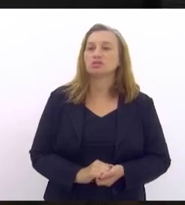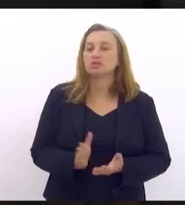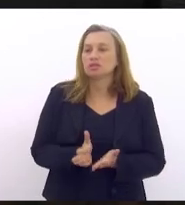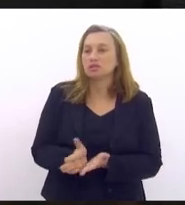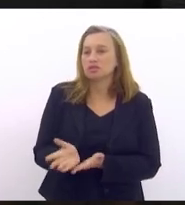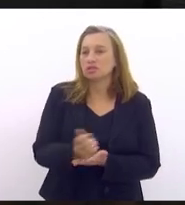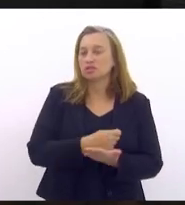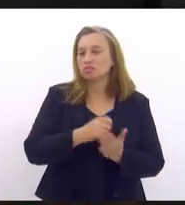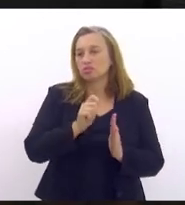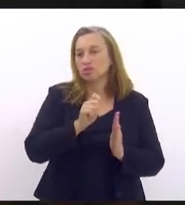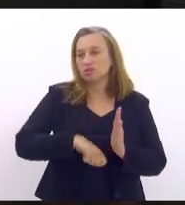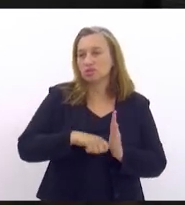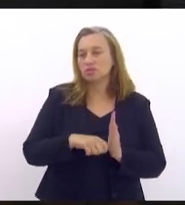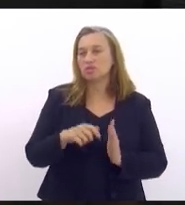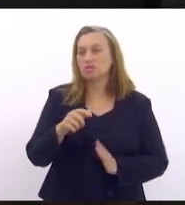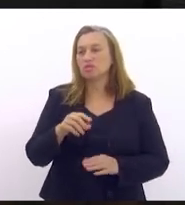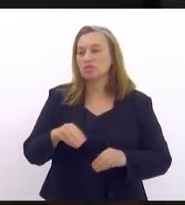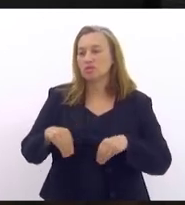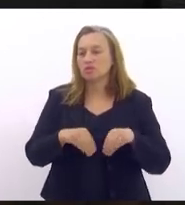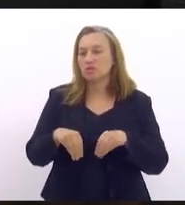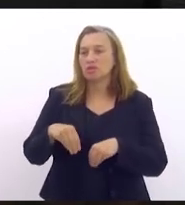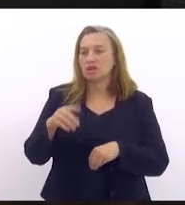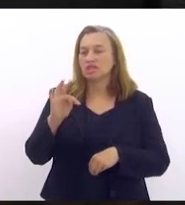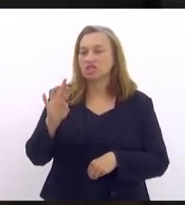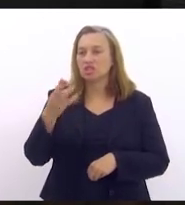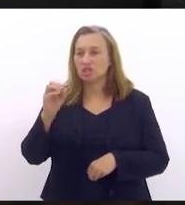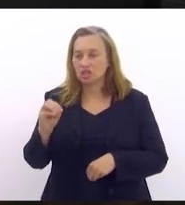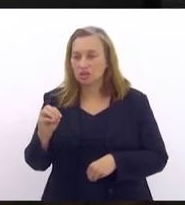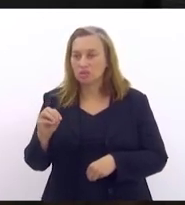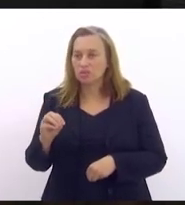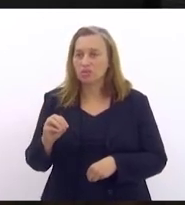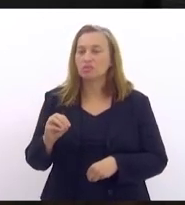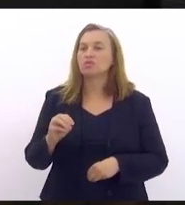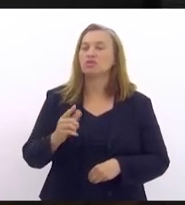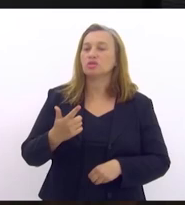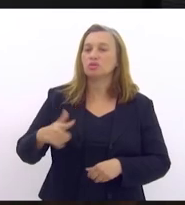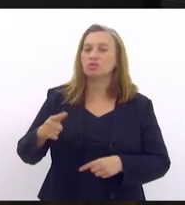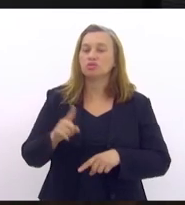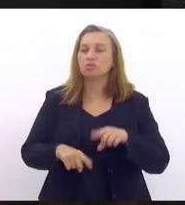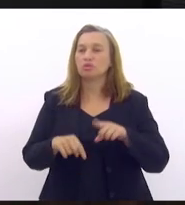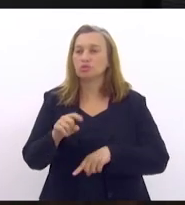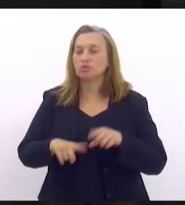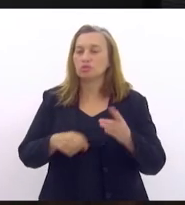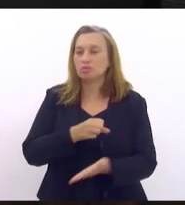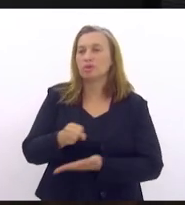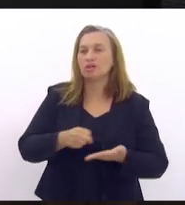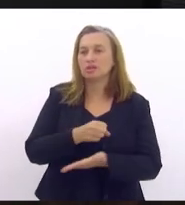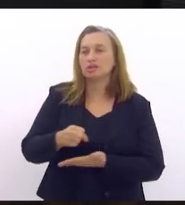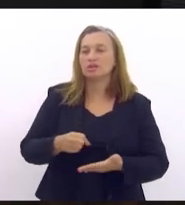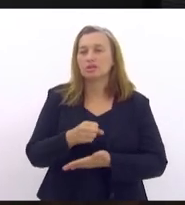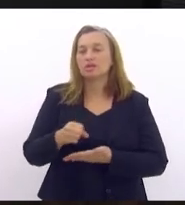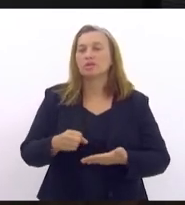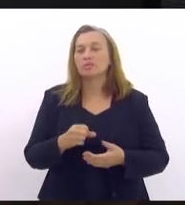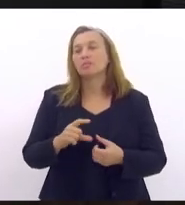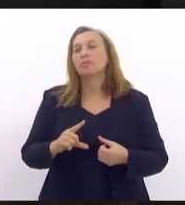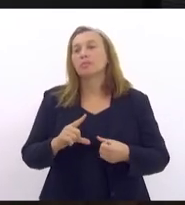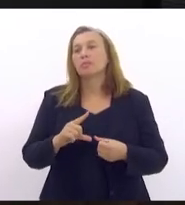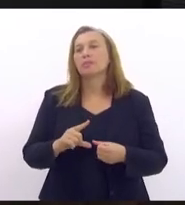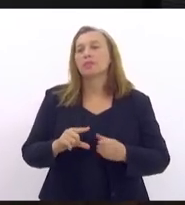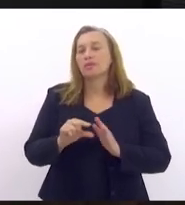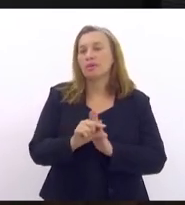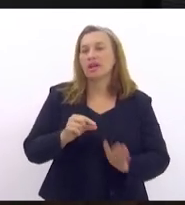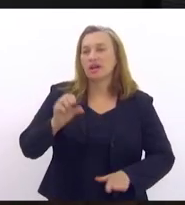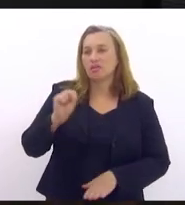tributação para farinha de trigo e produtos resultantes de sua industrialização, com base no parágrafo 8º do artigo 3º da lei complementar